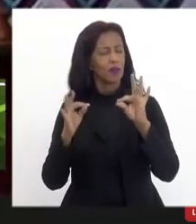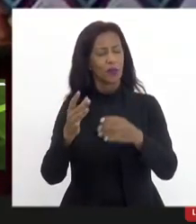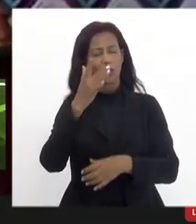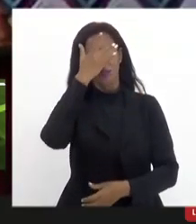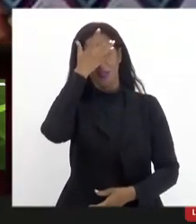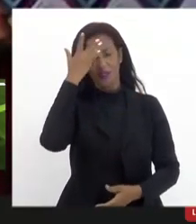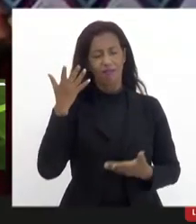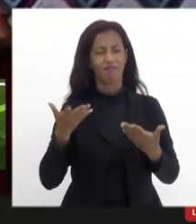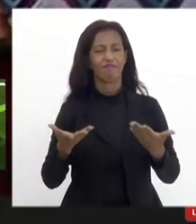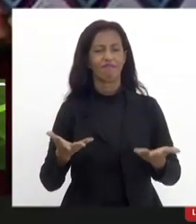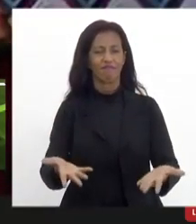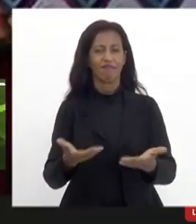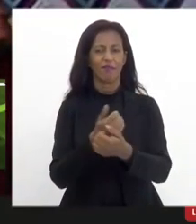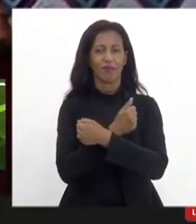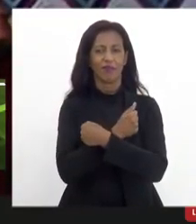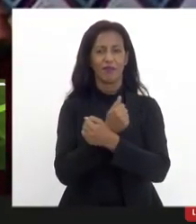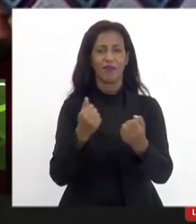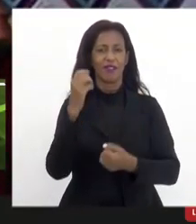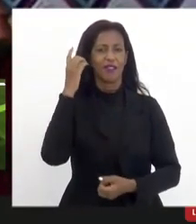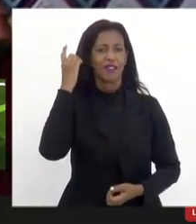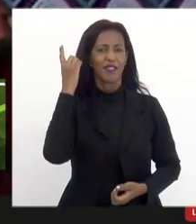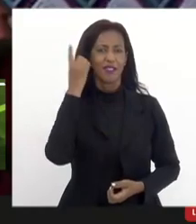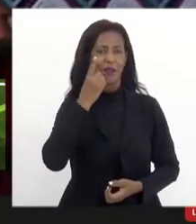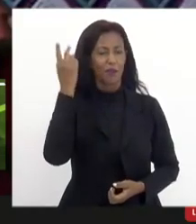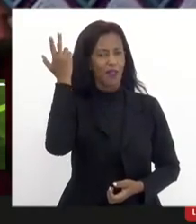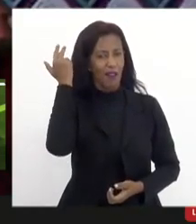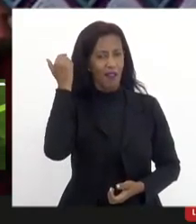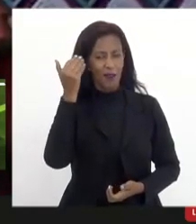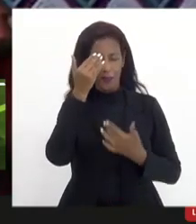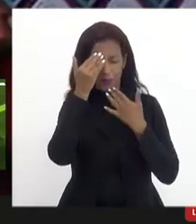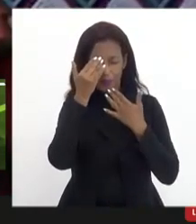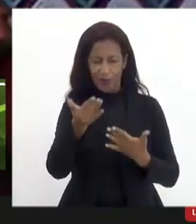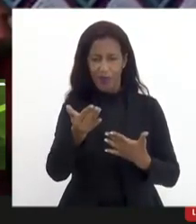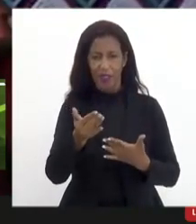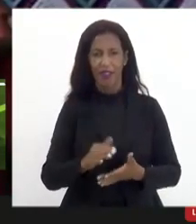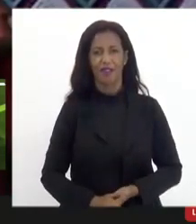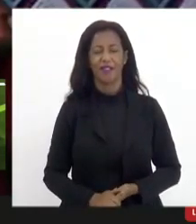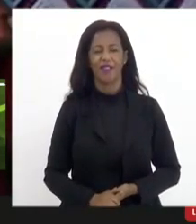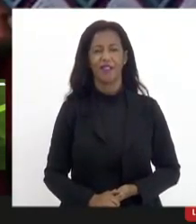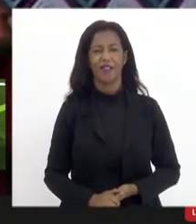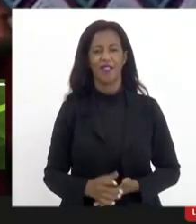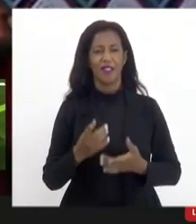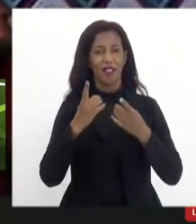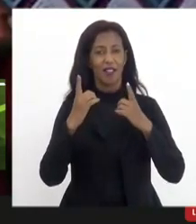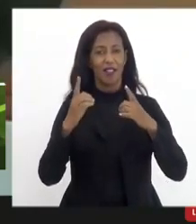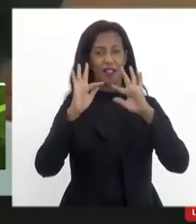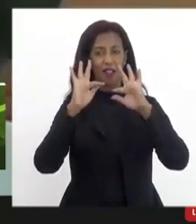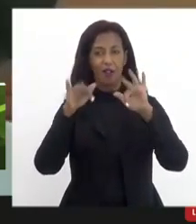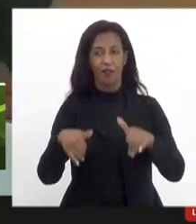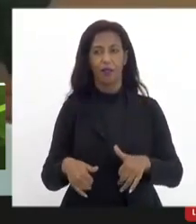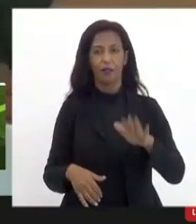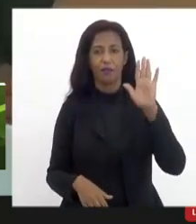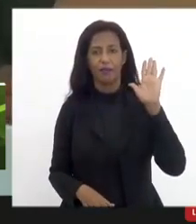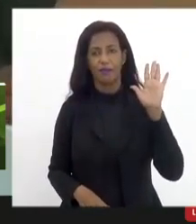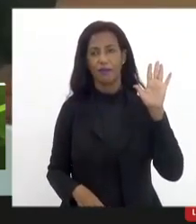e todes. Um abraço, deputado, muito obrigada. Declaramos encerrada essa audiência. Uma parte.